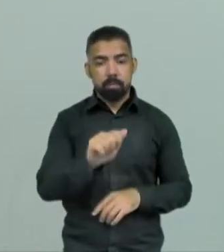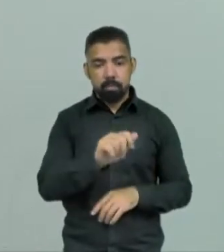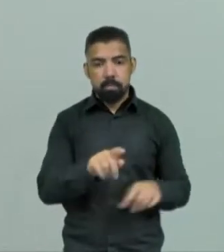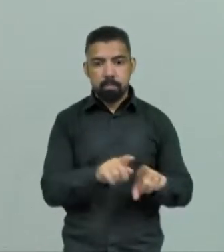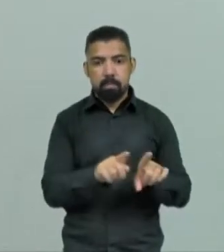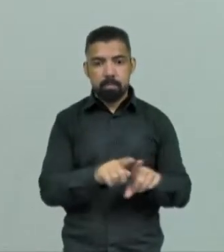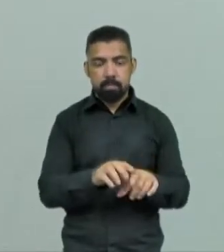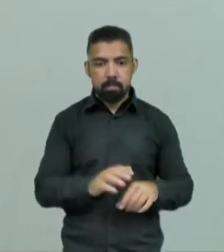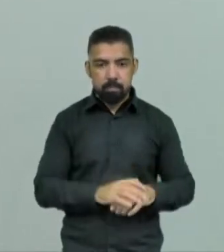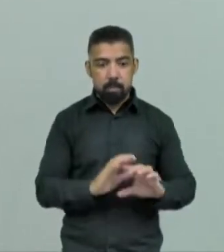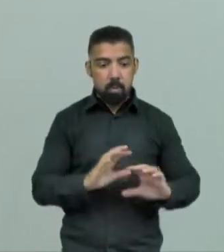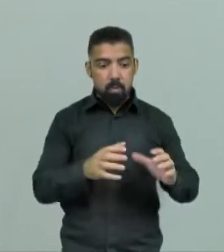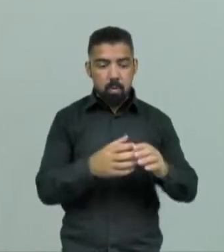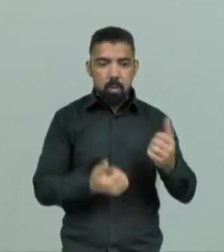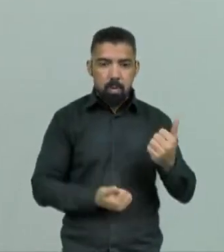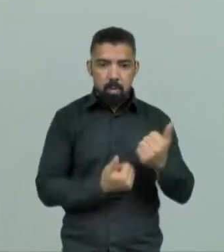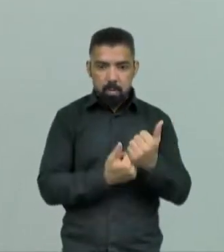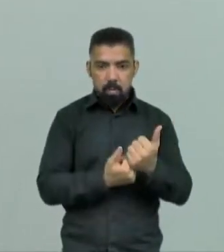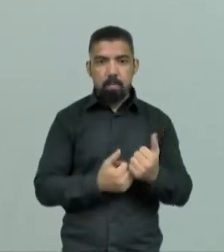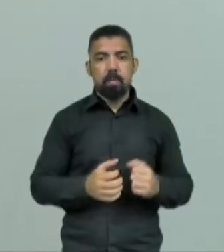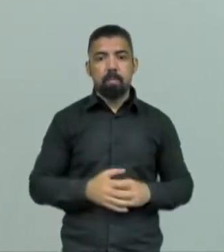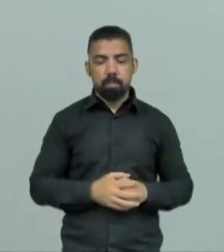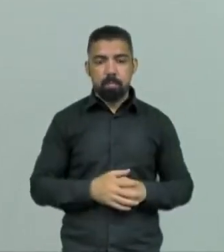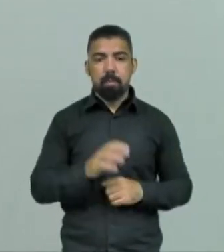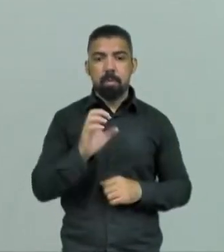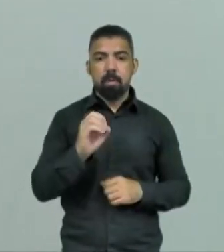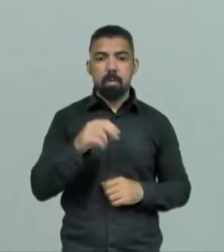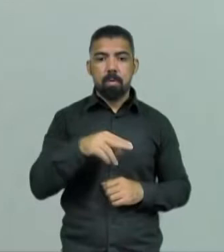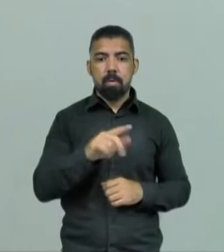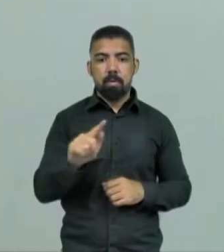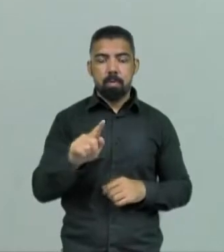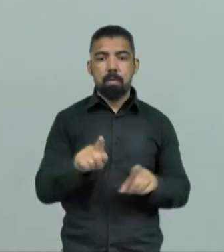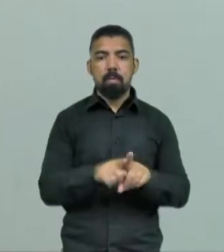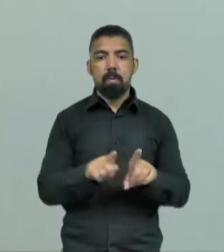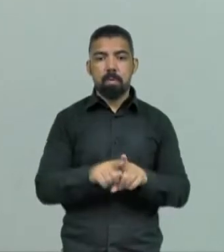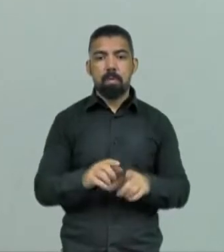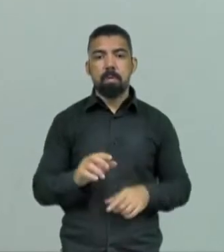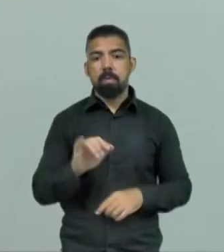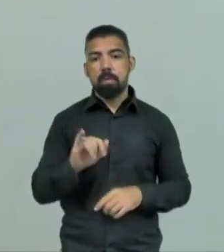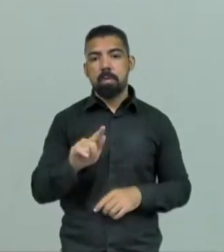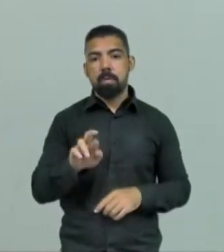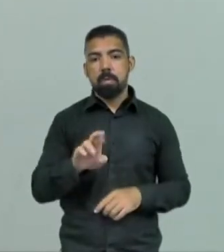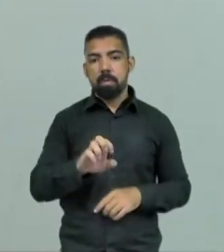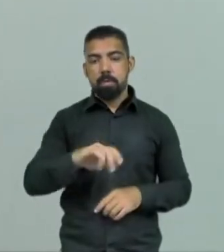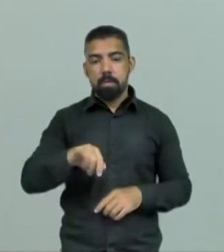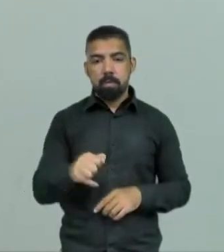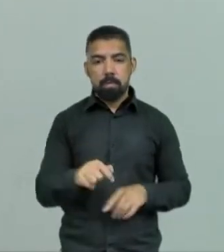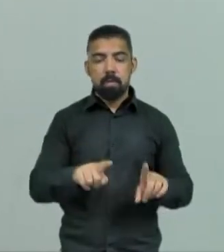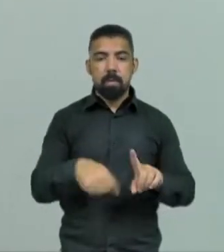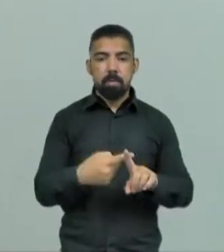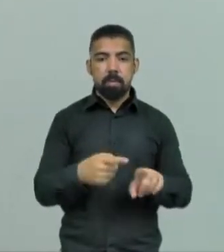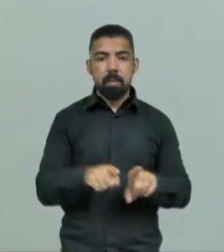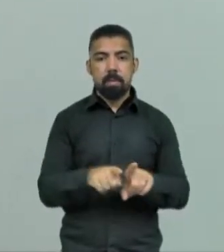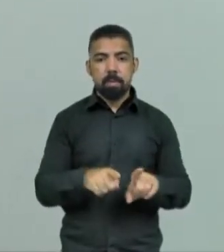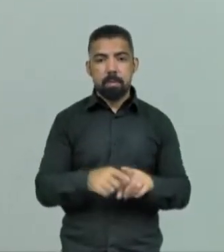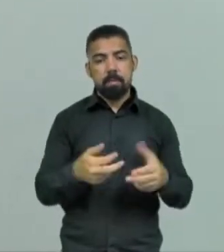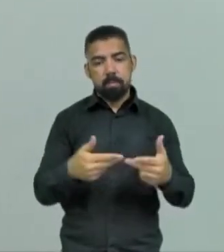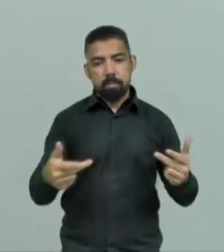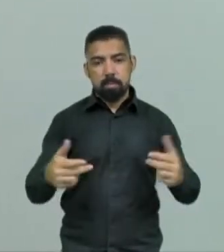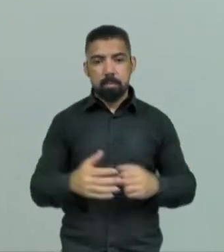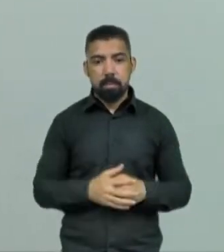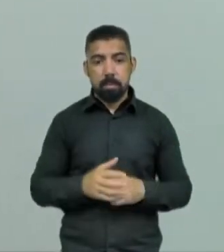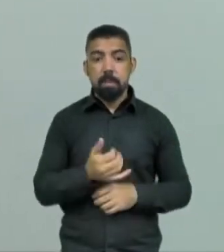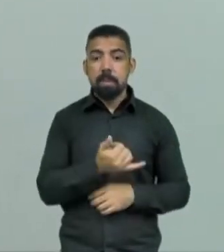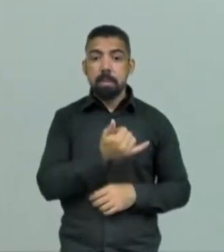grupos de apoio, às vezes ligados a ONGs, a igrejas, atividade física, né? E muitas vezes, dependendo do agravamento